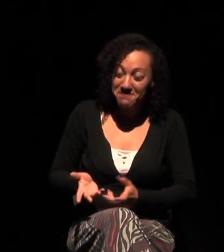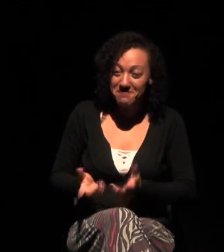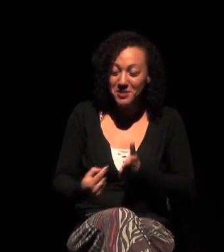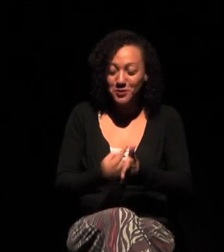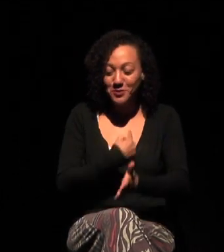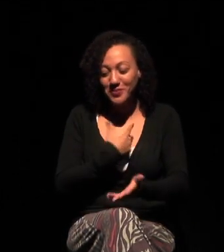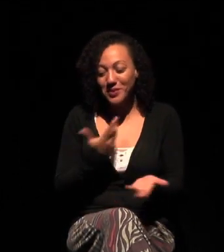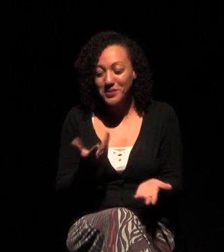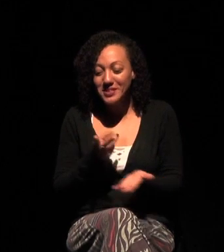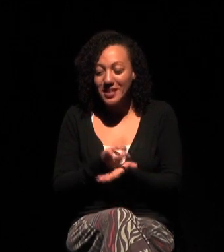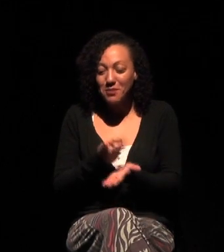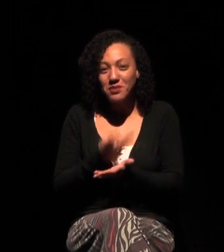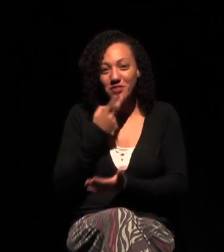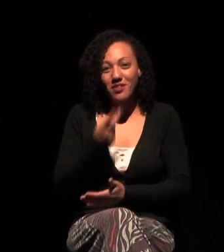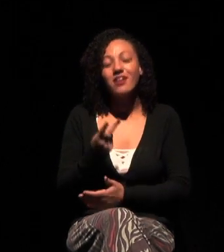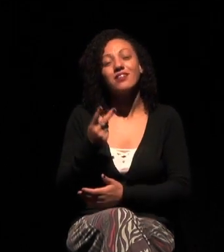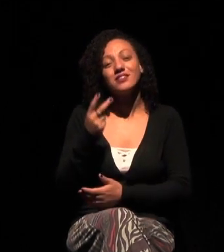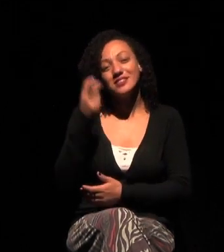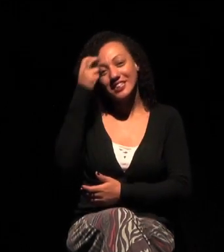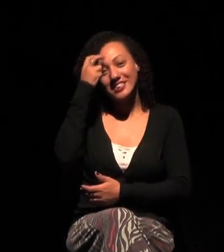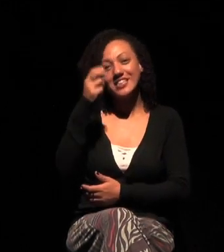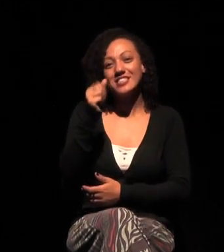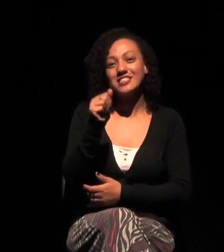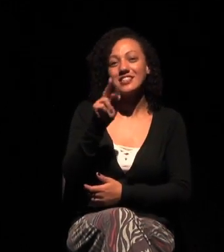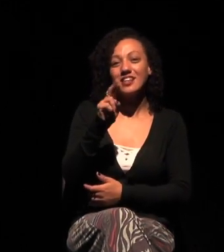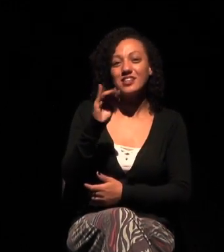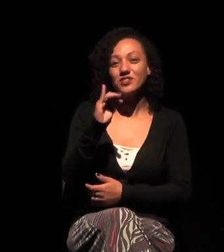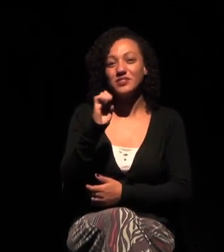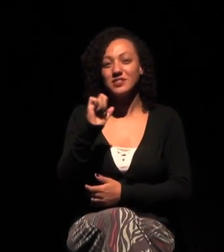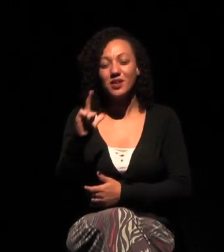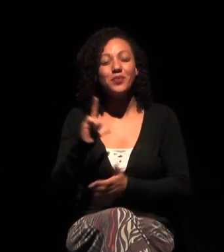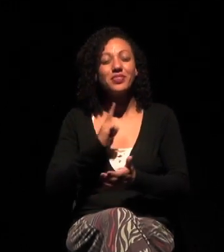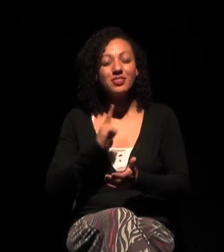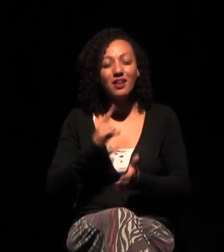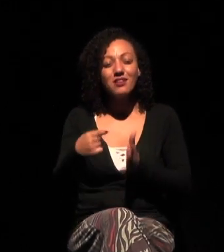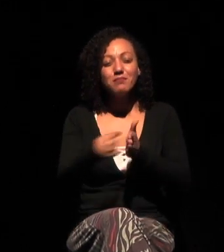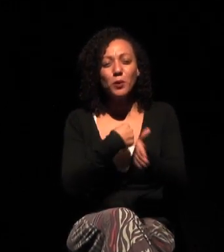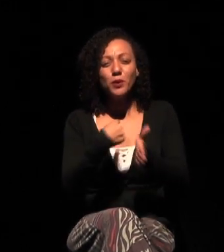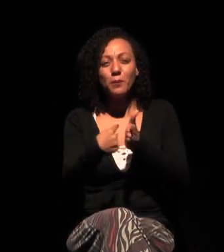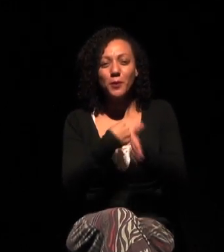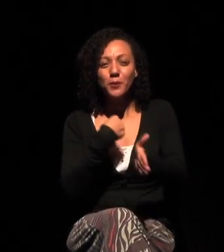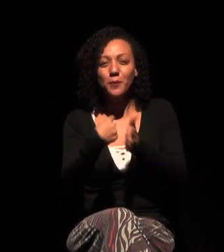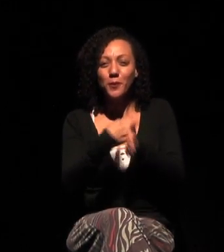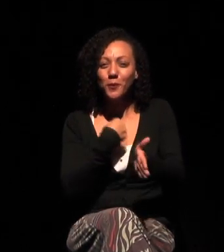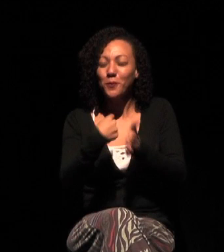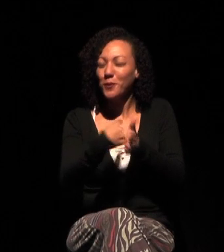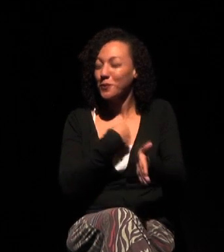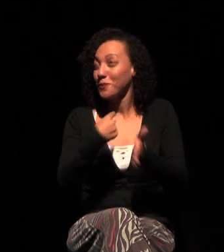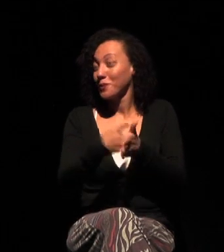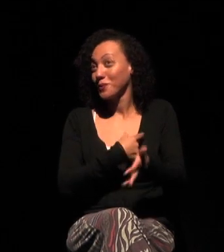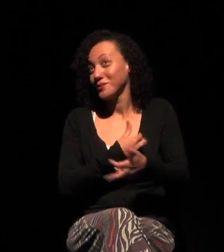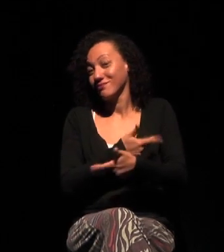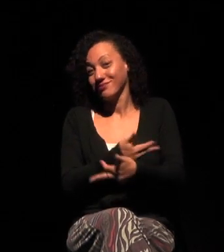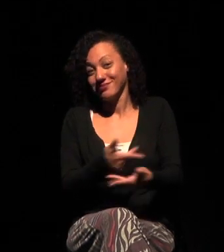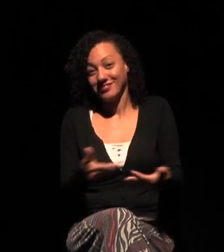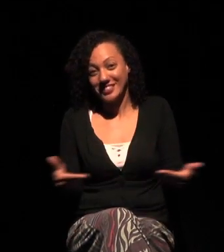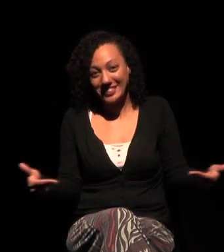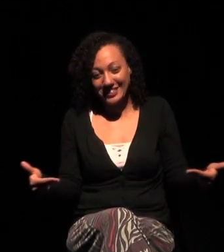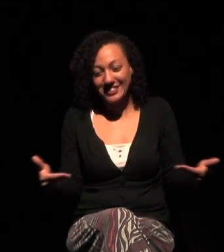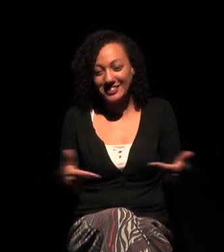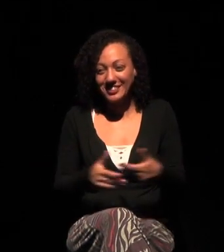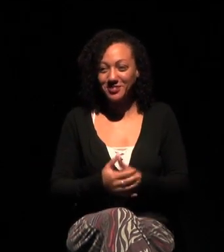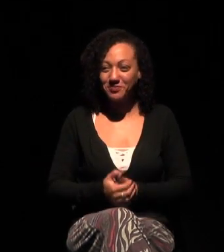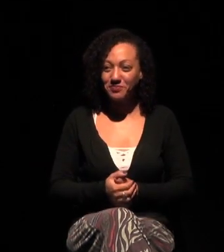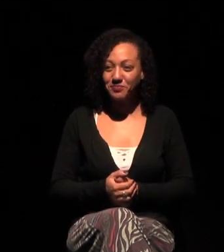a gente fala inicial vem uma série de perguntas uma série de considerações assim né então eu vou tentar